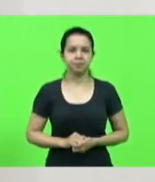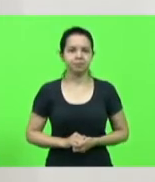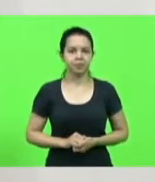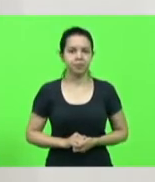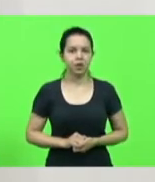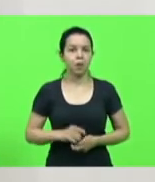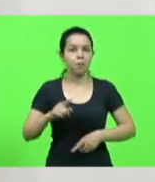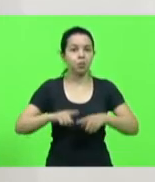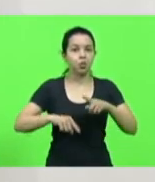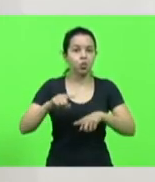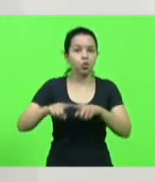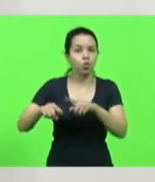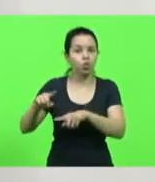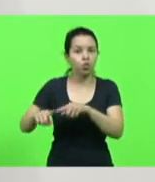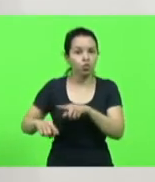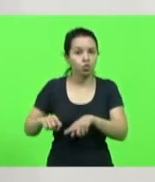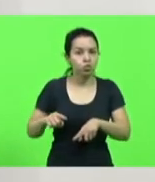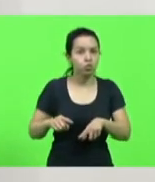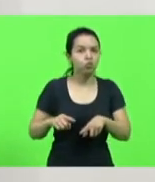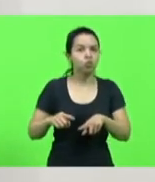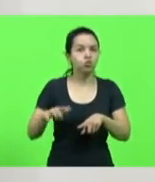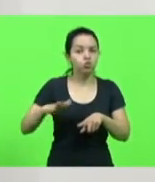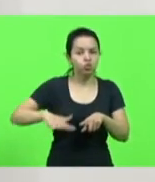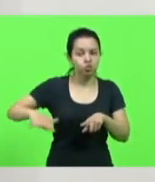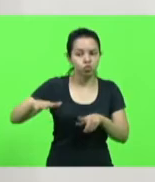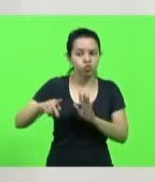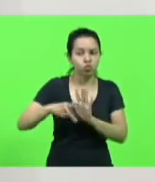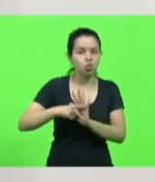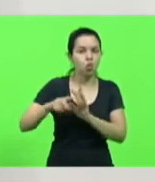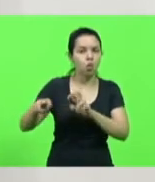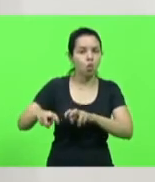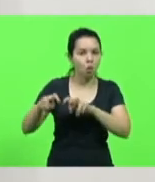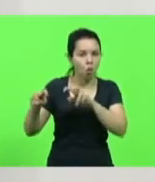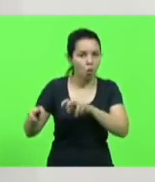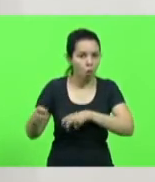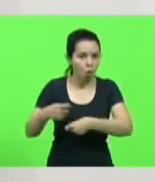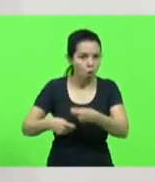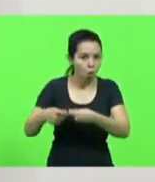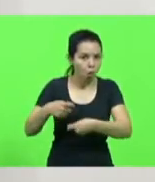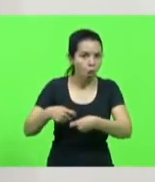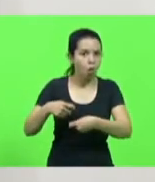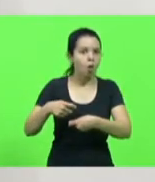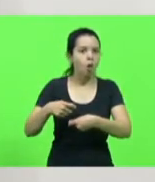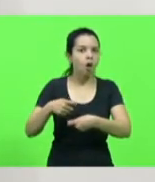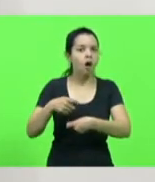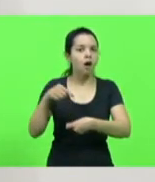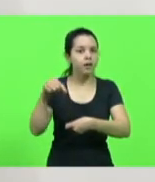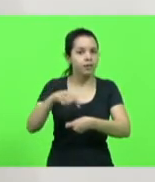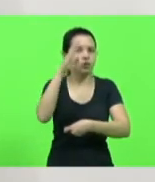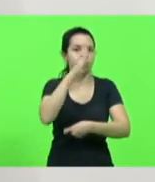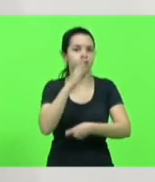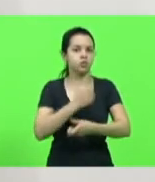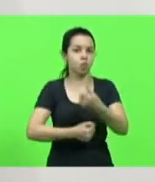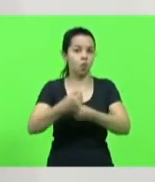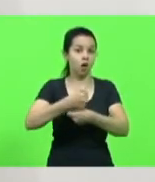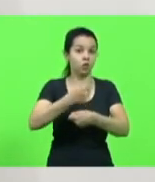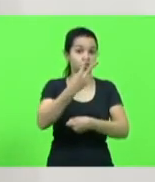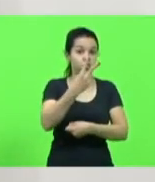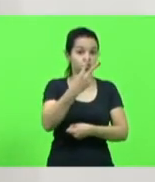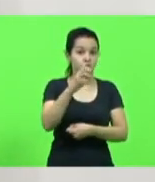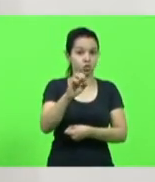Produtos, deputado Kennedy, do agronegócio aqui no Brasil, em 2011, alimentava